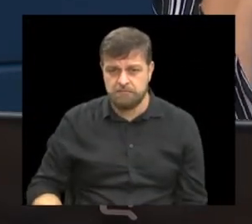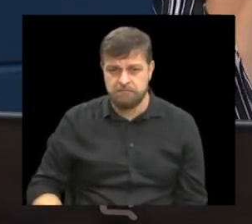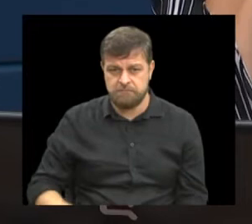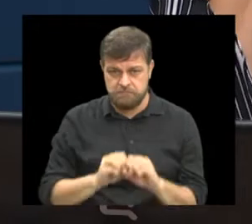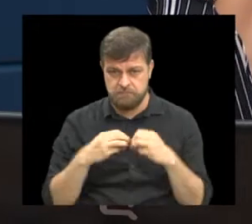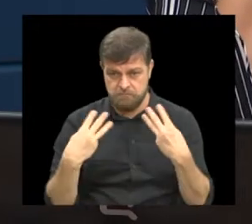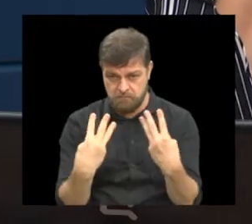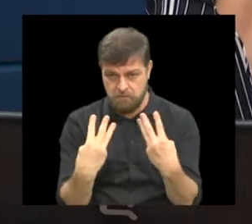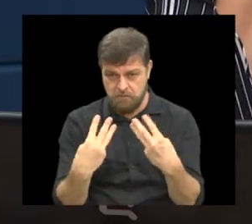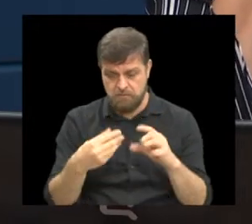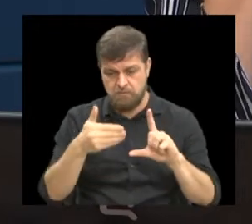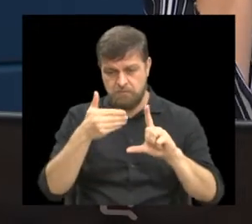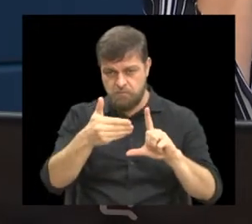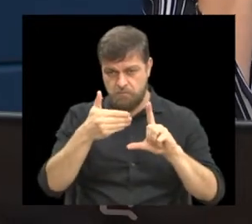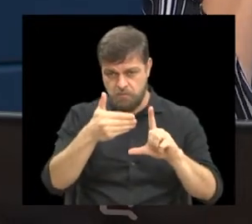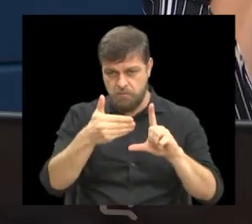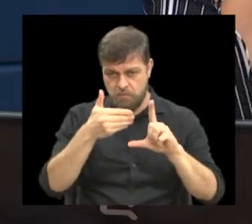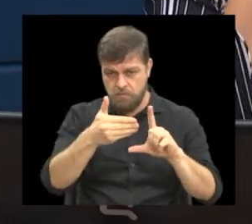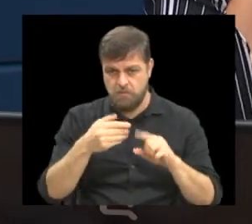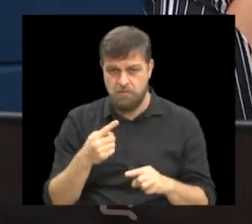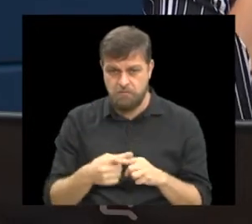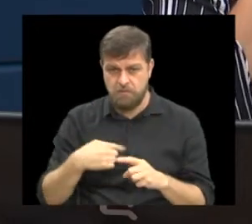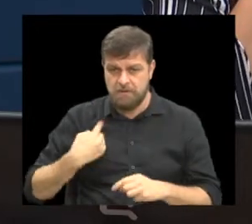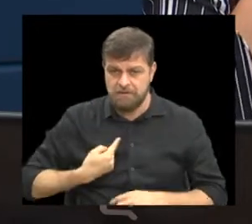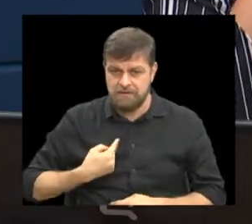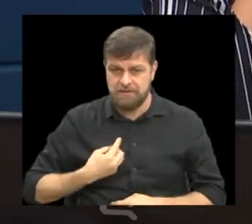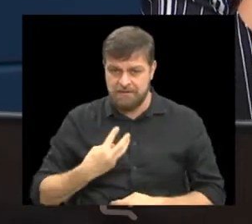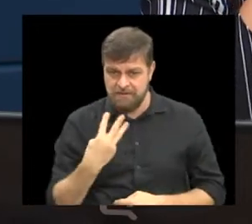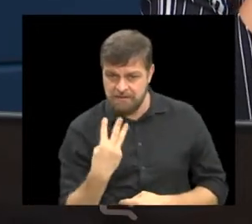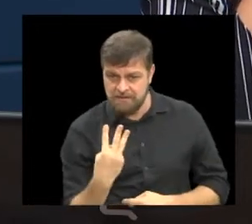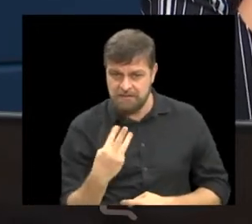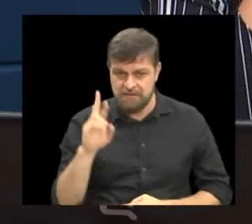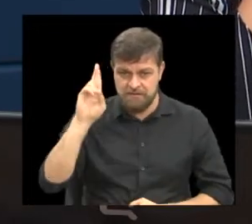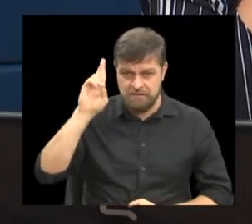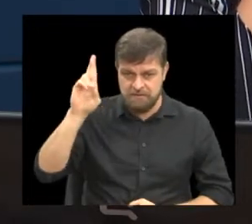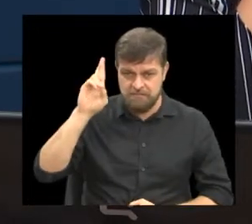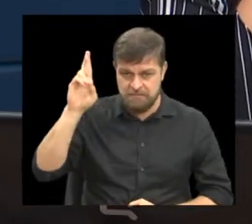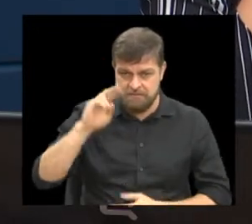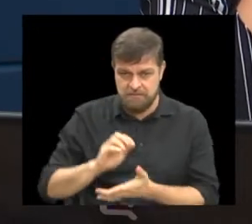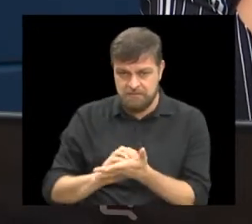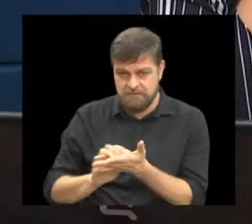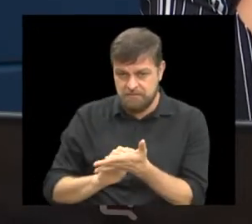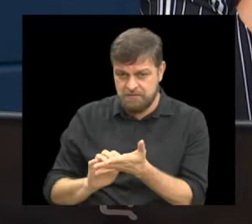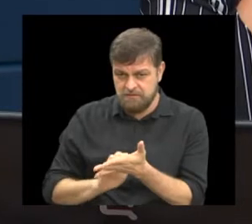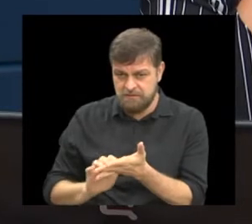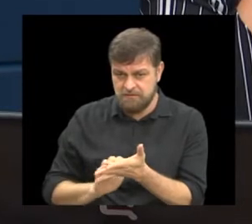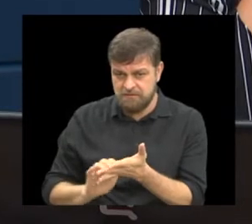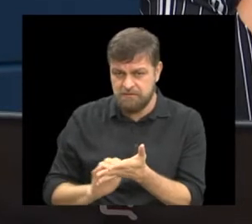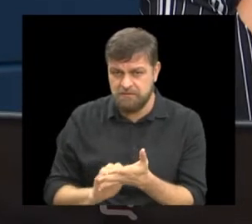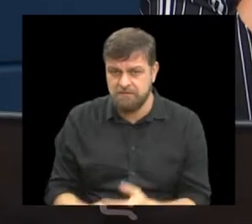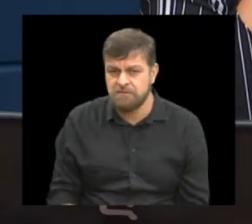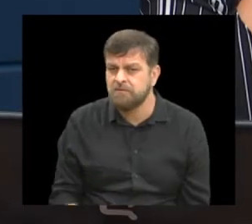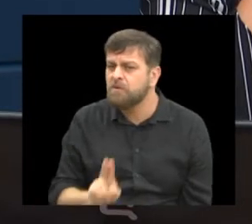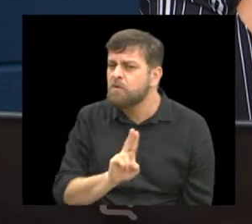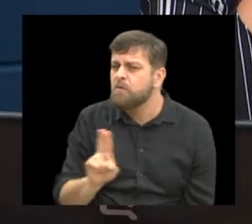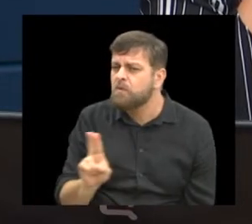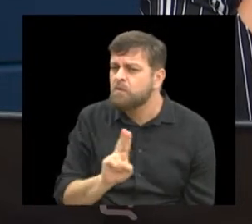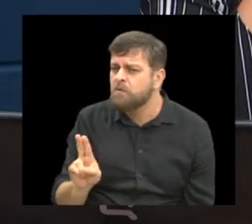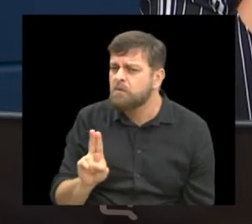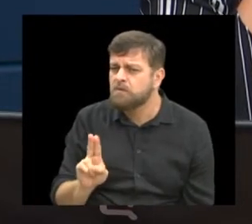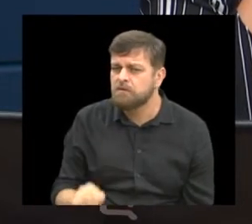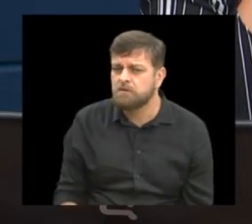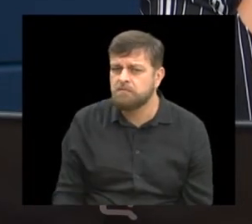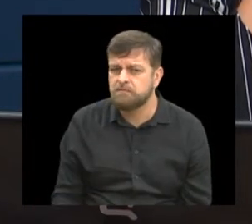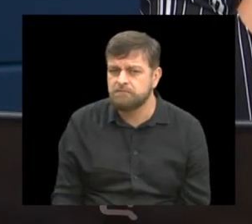PowerPoints, as telas, porque nós temos, então, 3 representantes aqui do Instituto Braille. Como que é o nome certo? Como que a gente